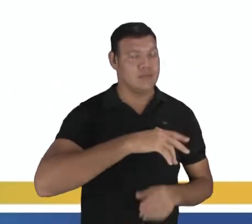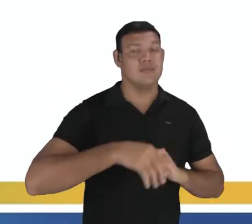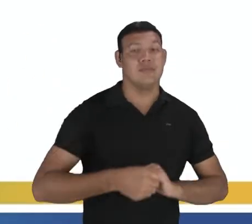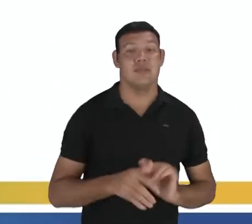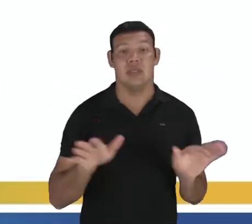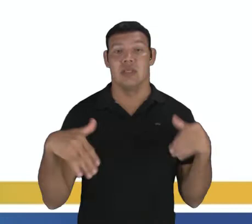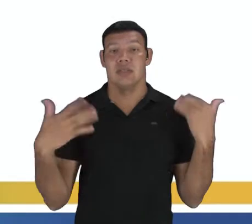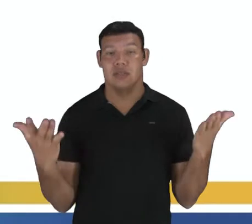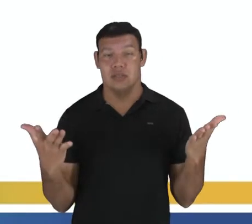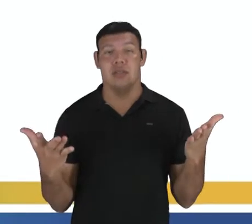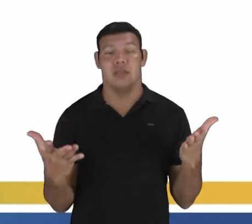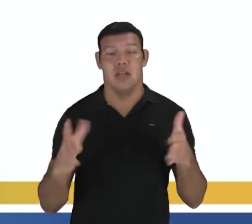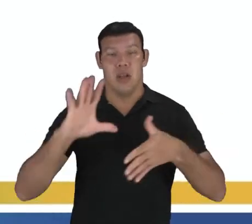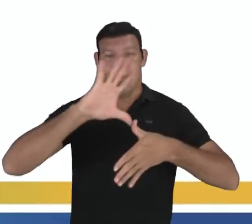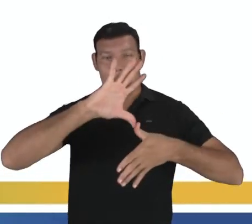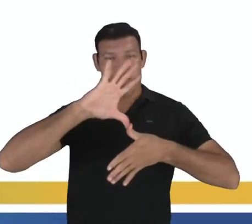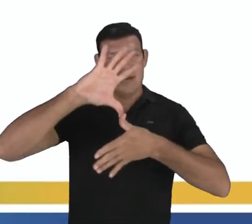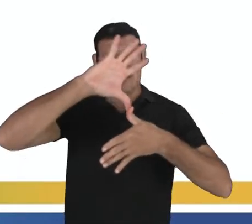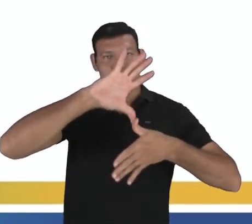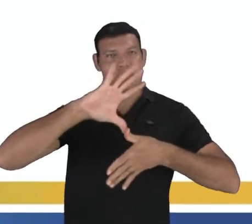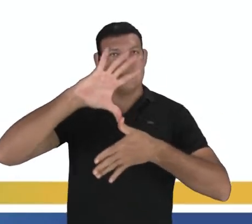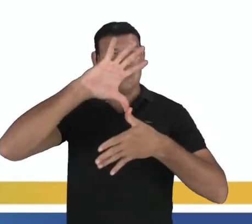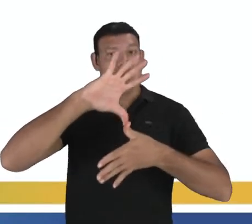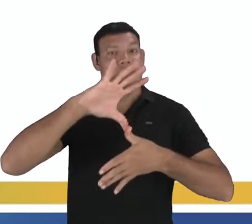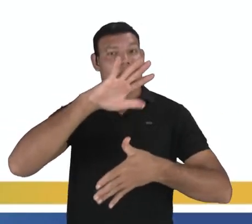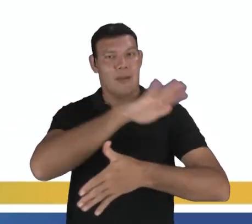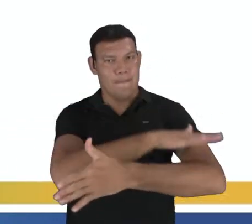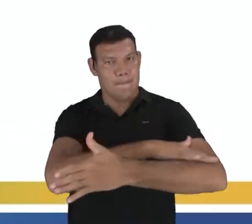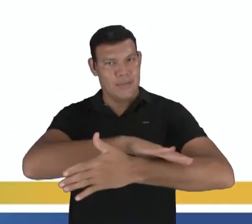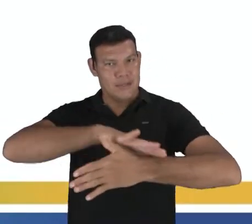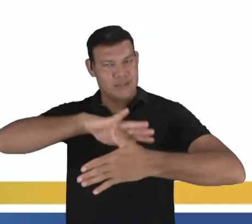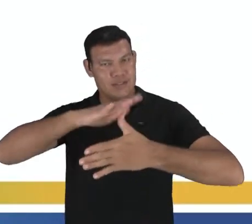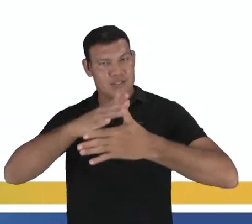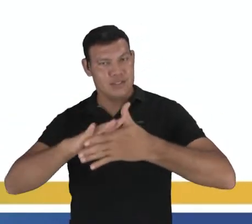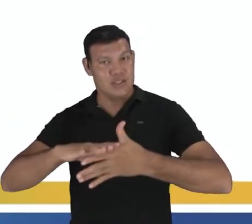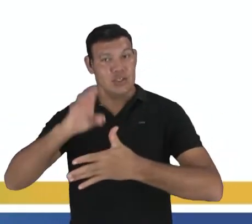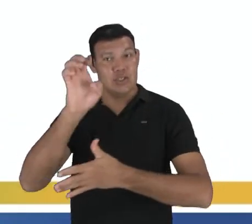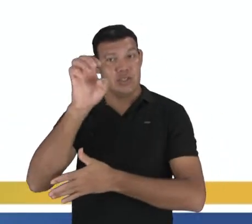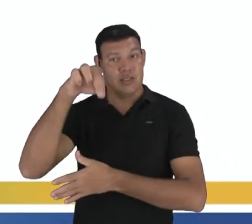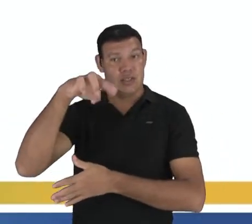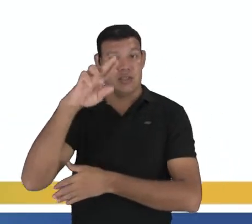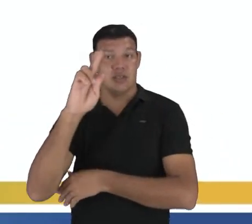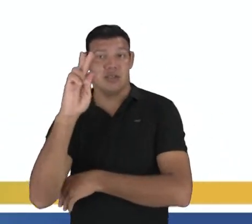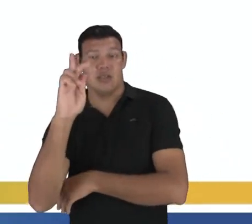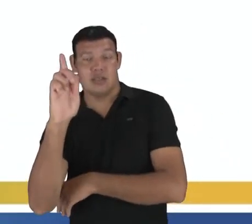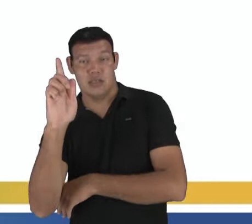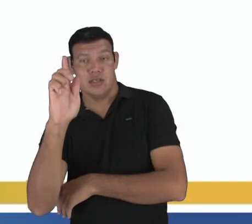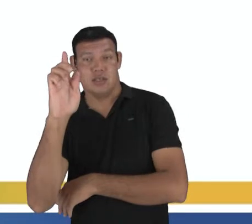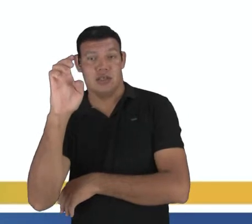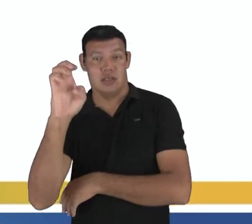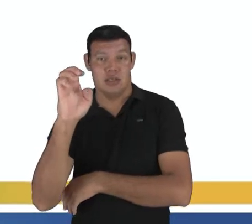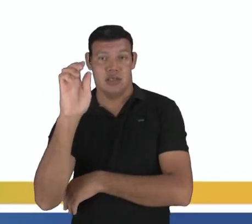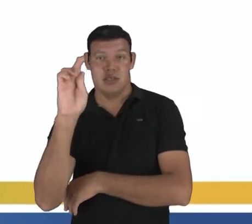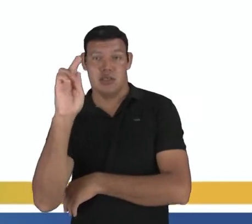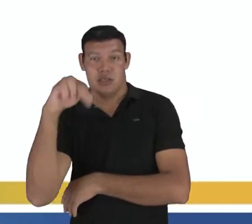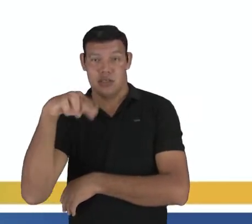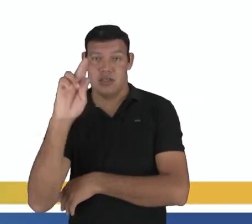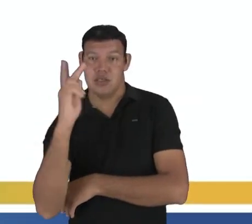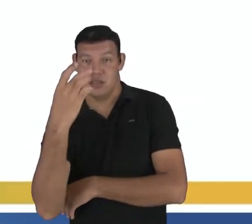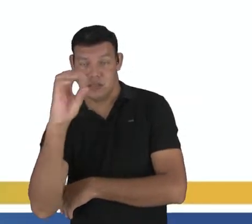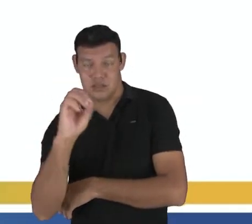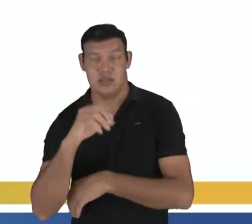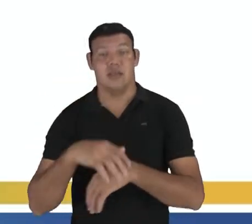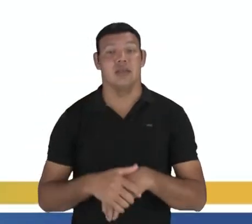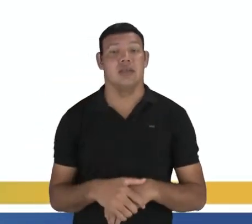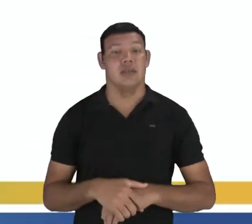tem, né, só um mapinha para a gente ver essa questão dos engenhos de açúcar, né, que a gente já vai conversar sobre essas unidades de produção, que